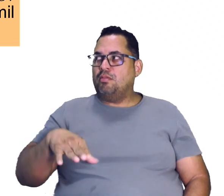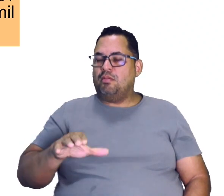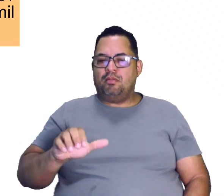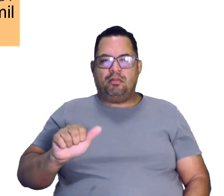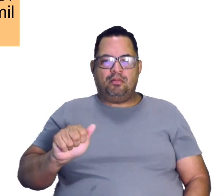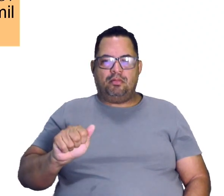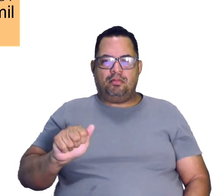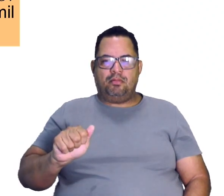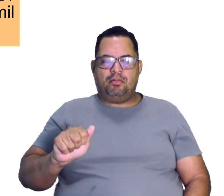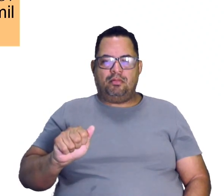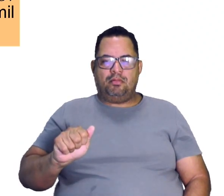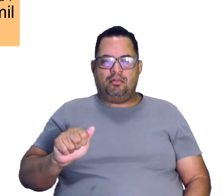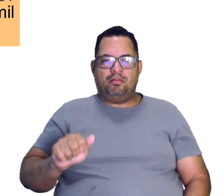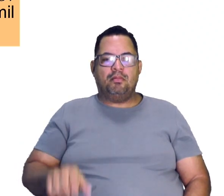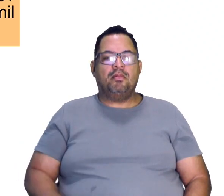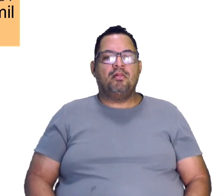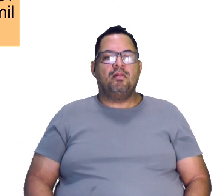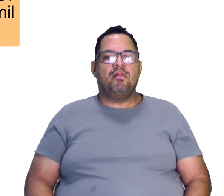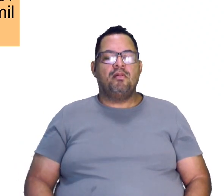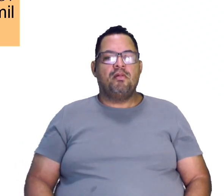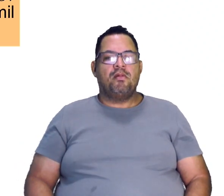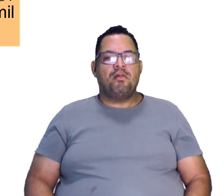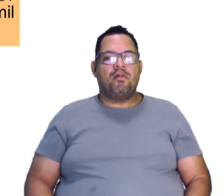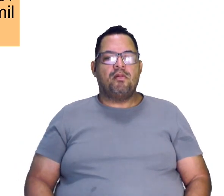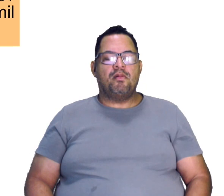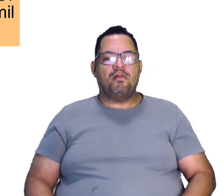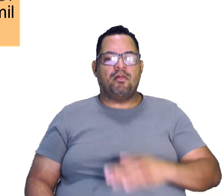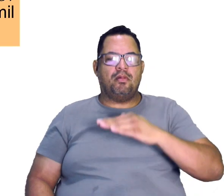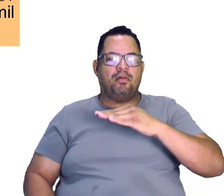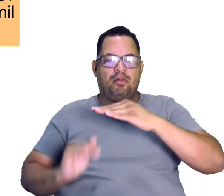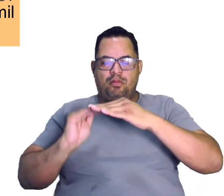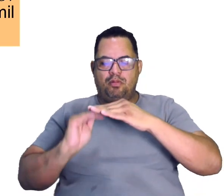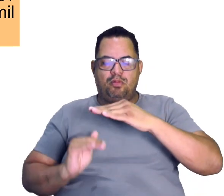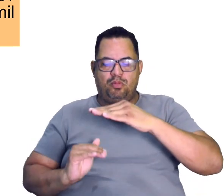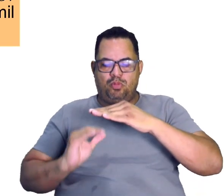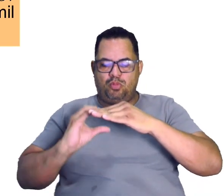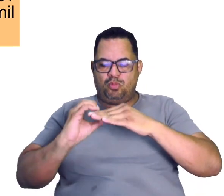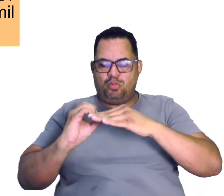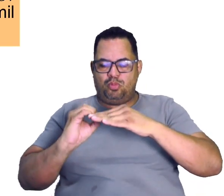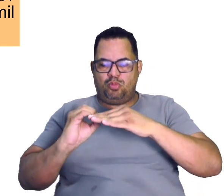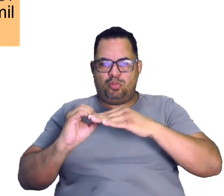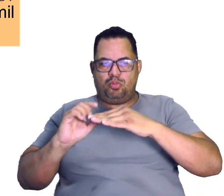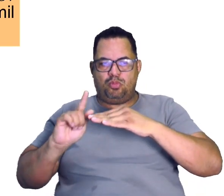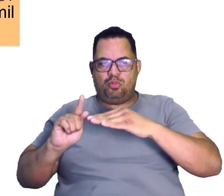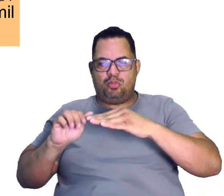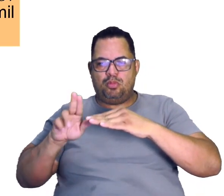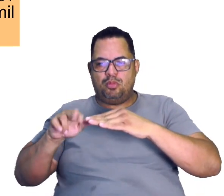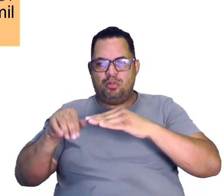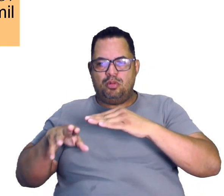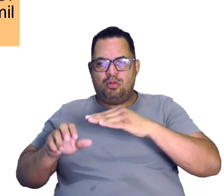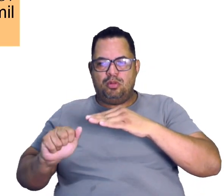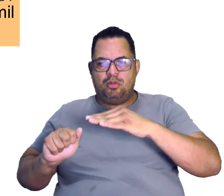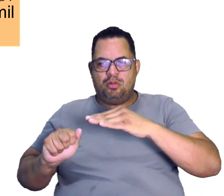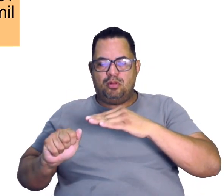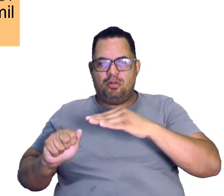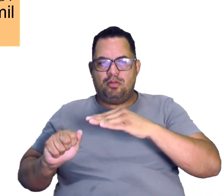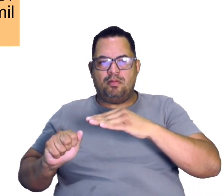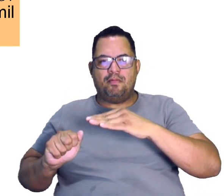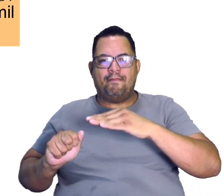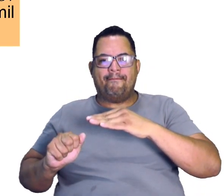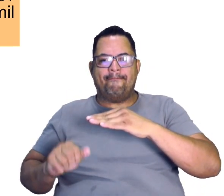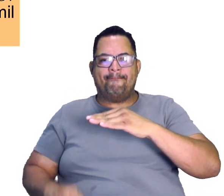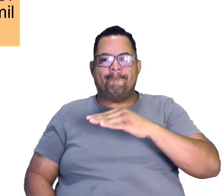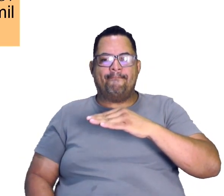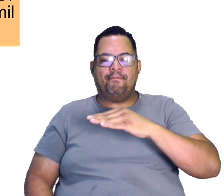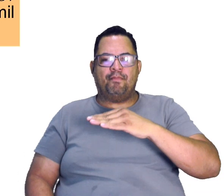você pisa em cima e tal, que alimenta os animais. Quando fala em grandeza, nós temos aqui unidade,